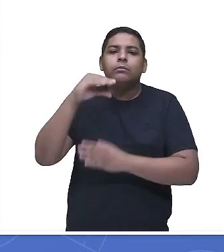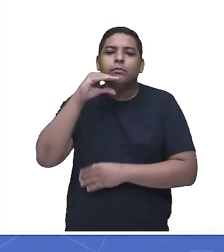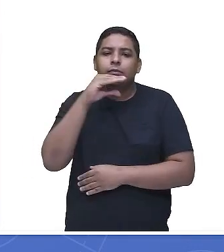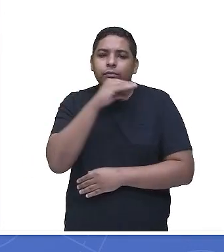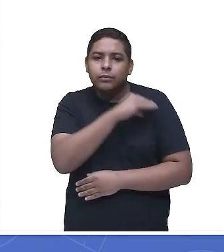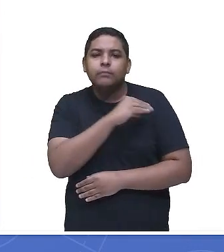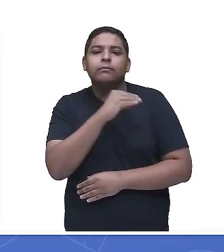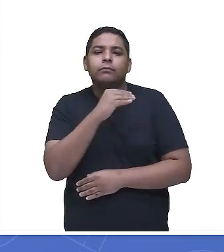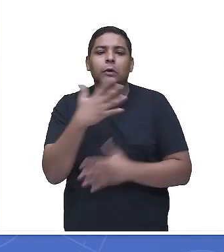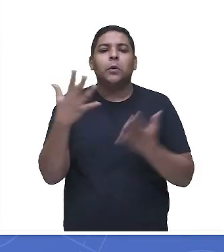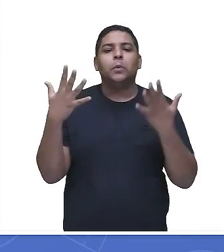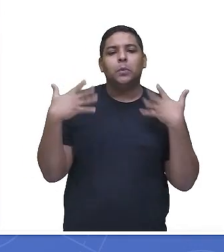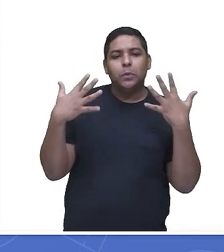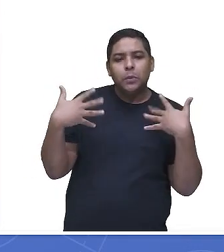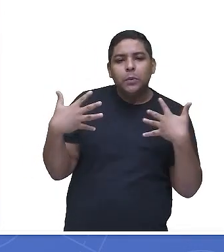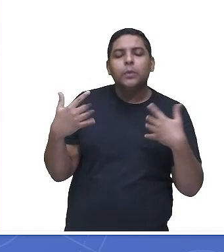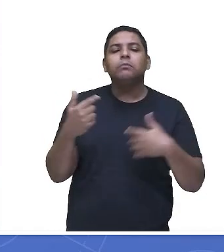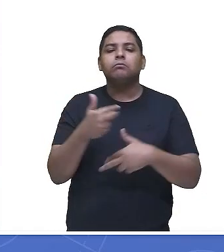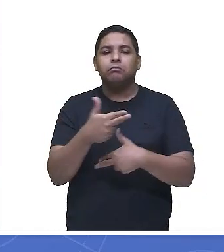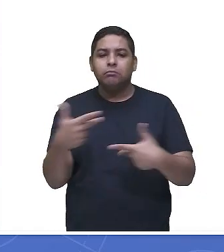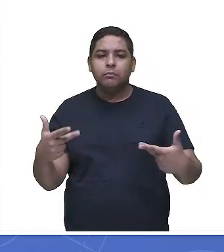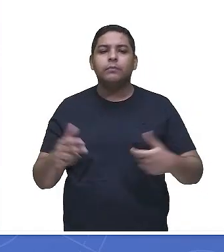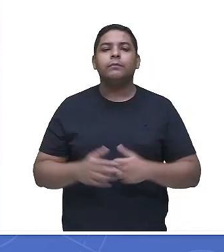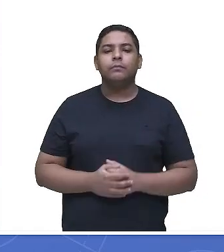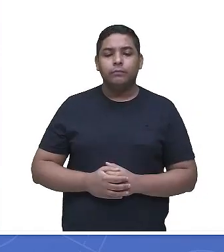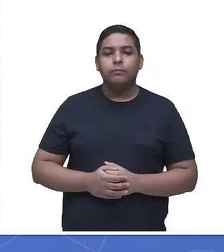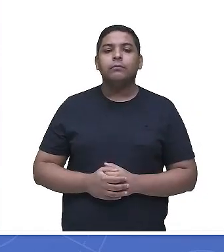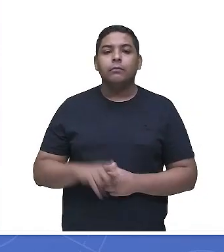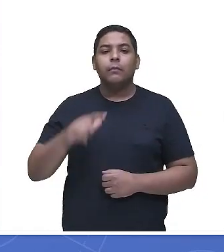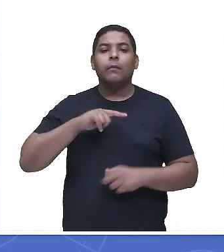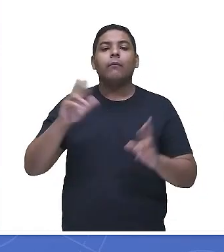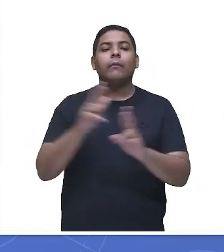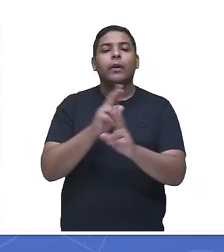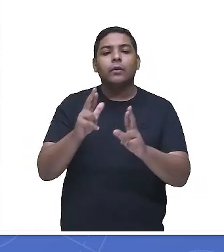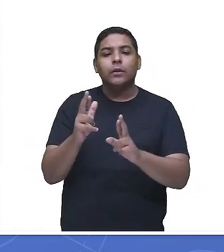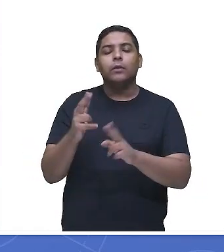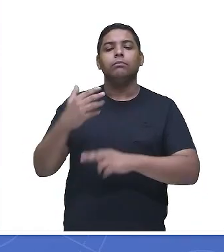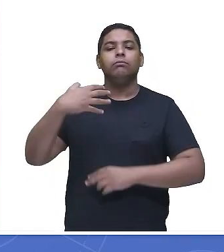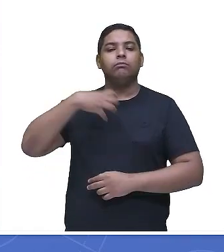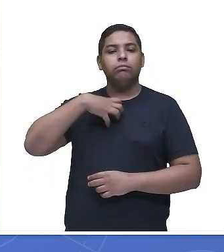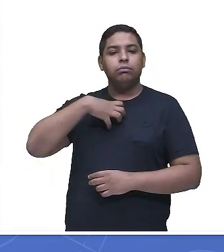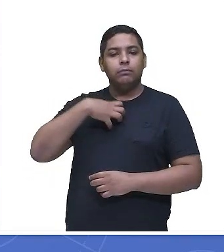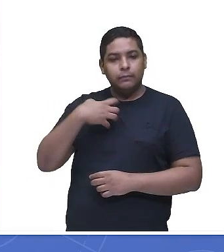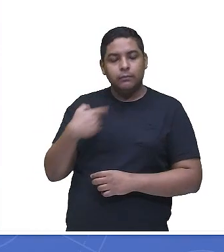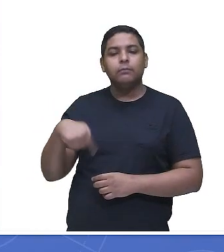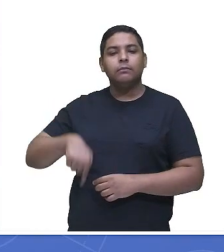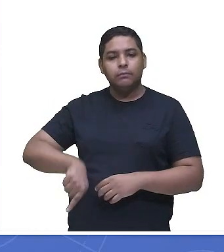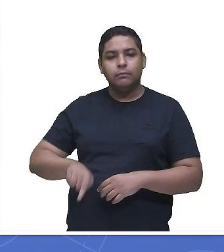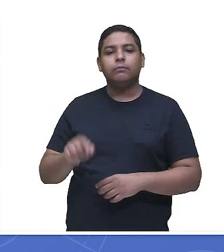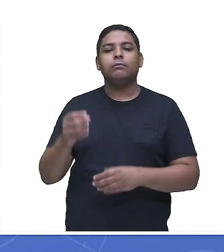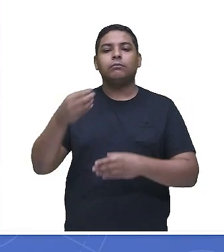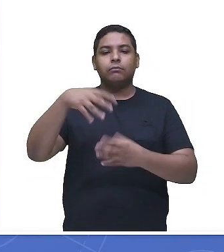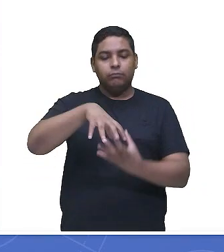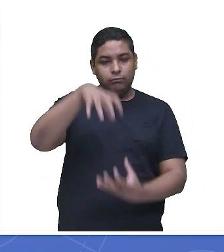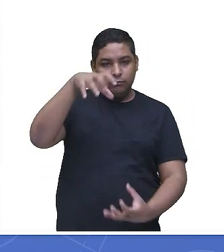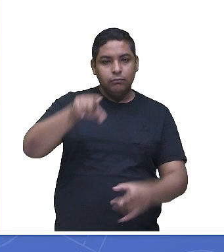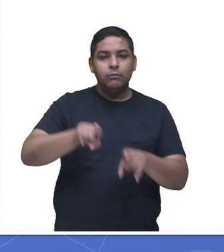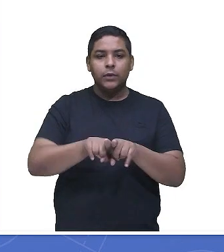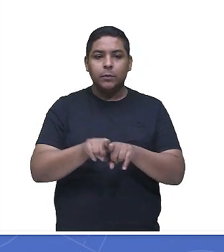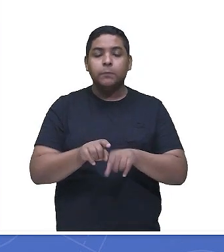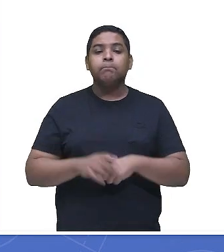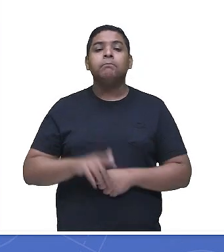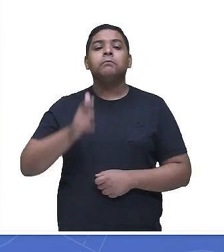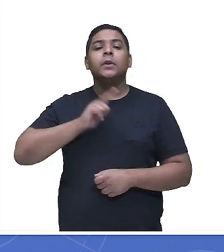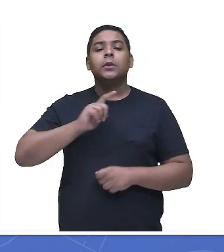buscar esse equilíbrio. E um dos exemplos é em relação à temperatura corpórea. Todos os seres vivos também, eles se reproduzem,